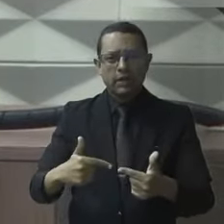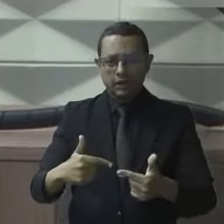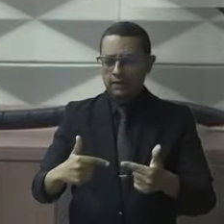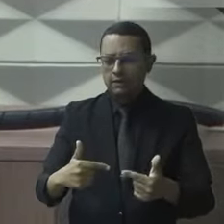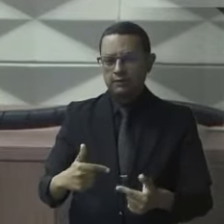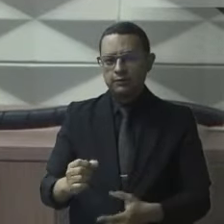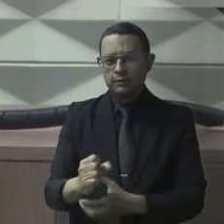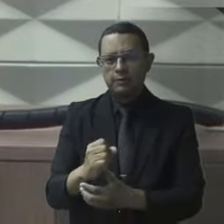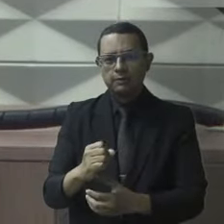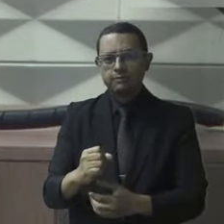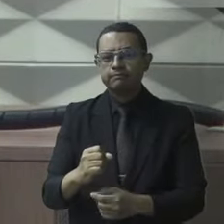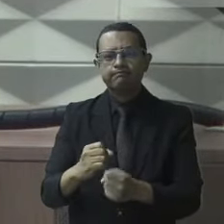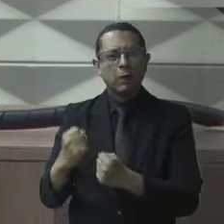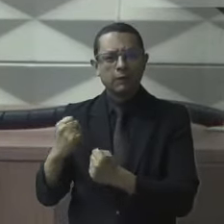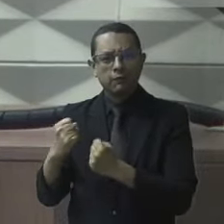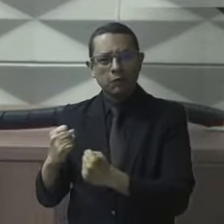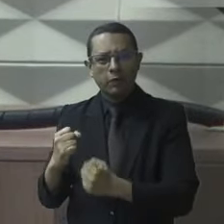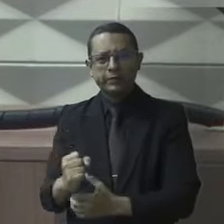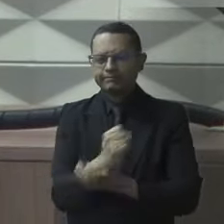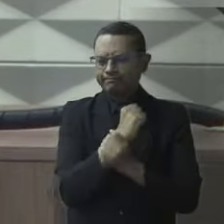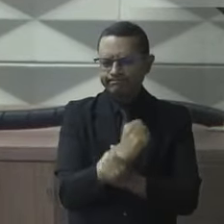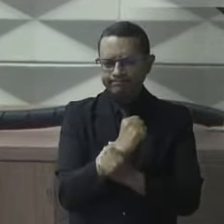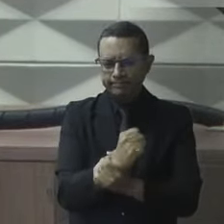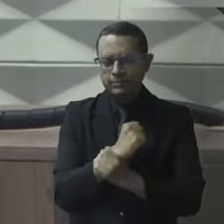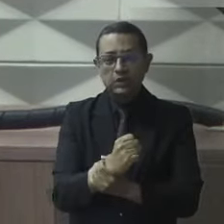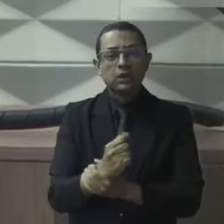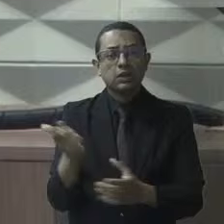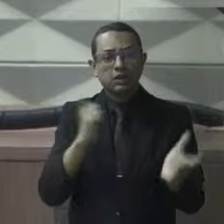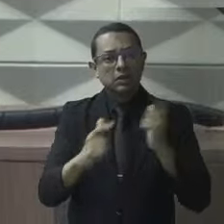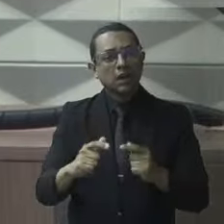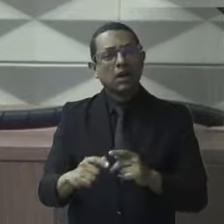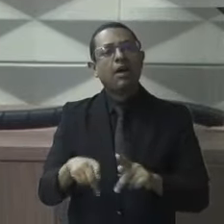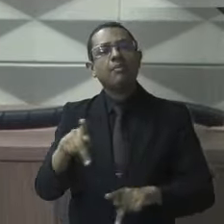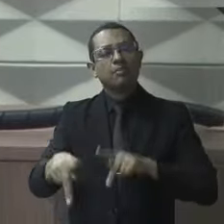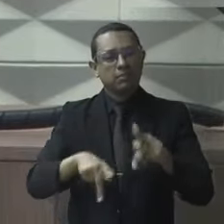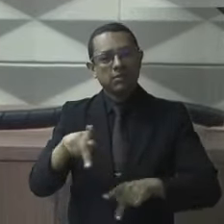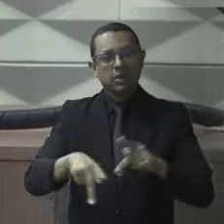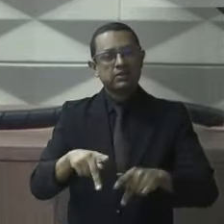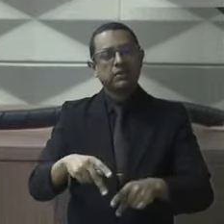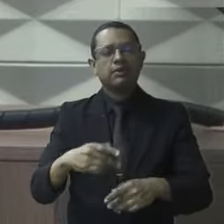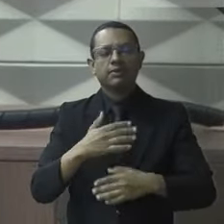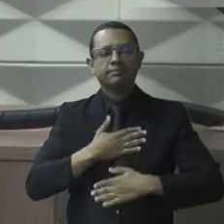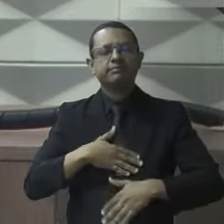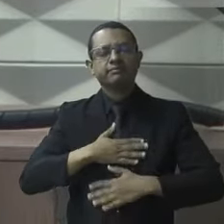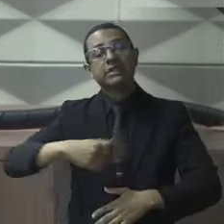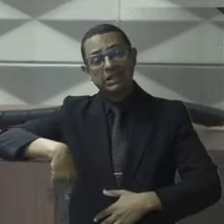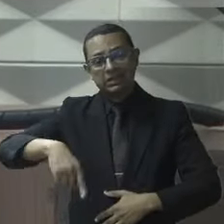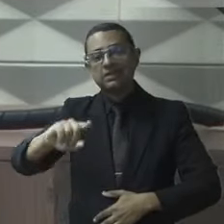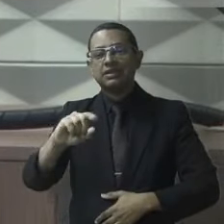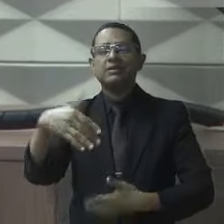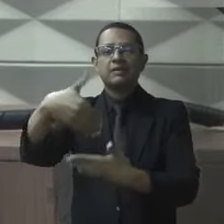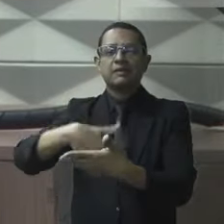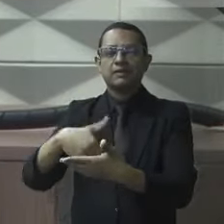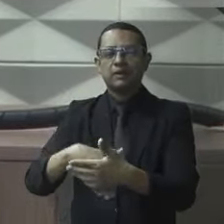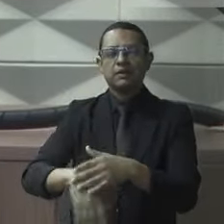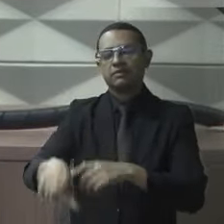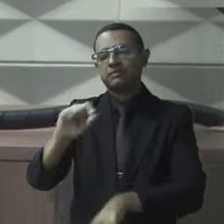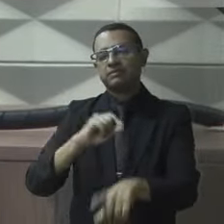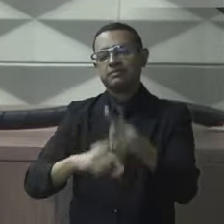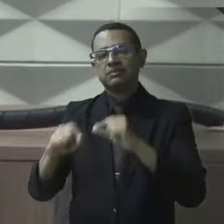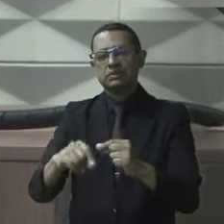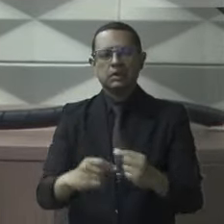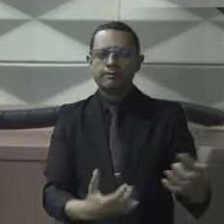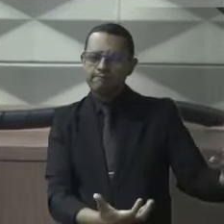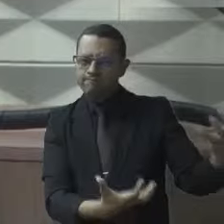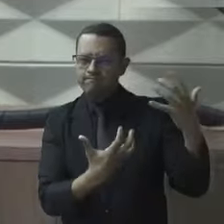garantir que a população tenha tido tranquilidade para escolher seus candidatos, e, enfim, sem